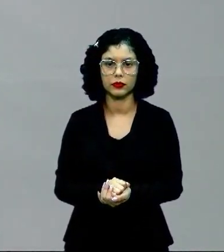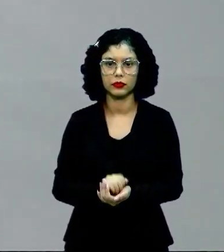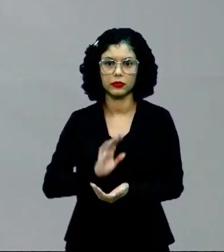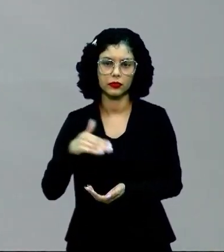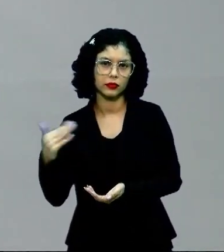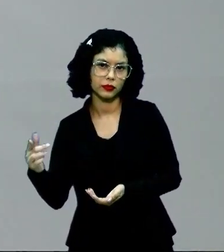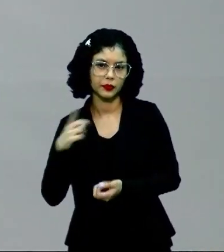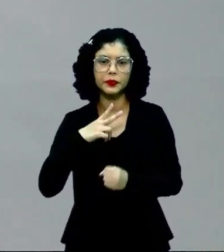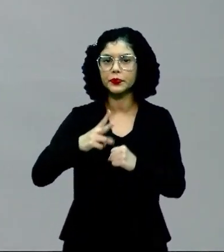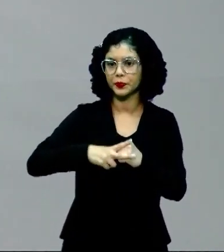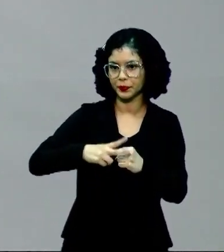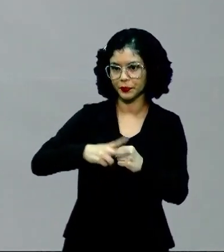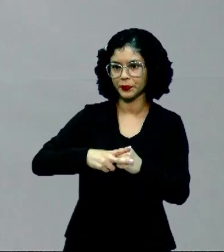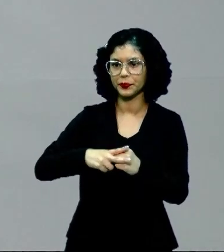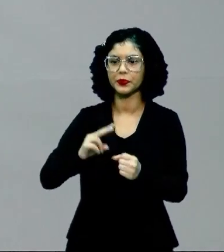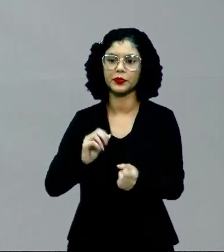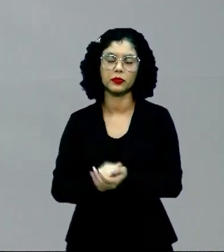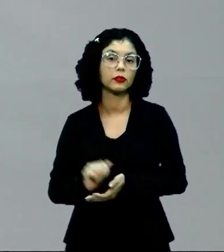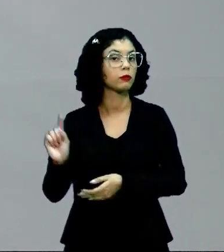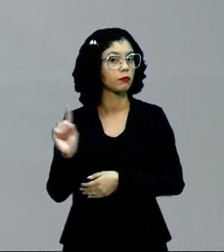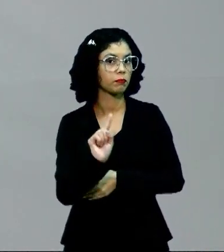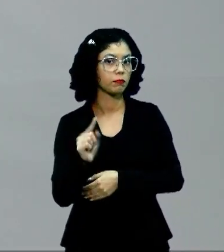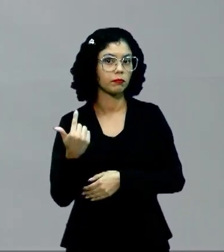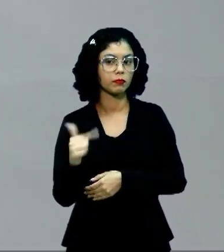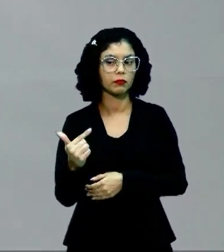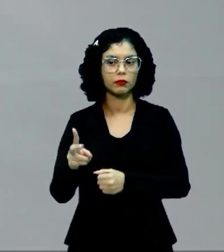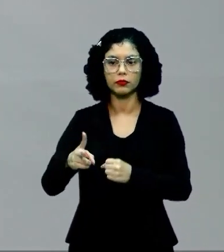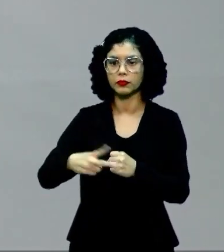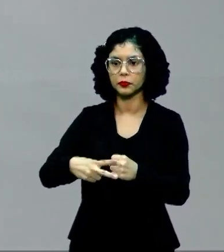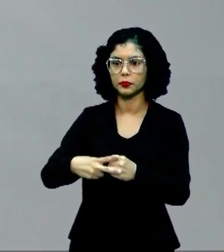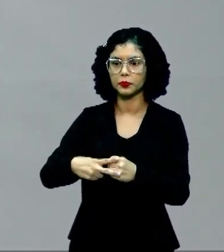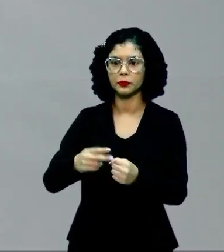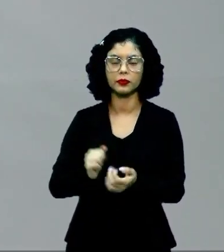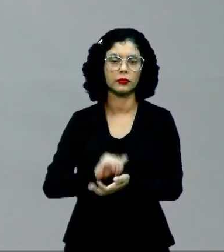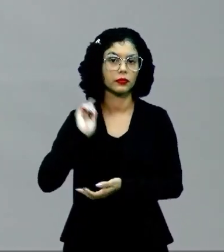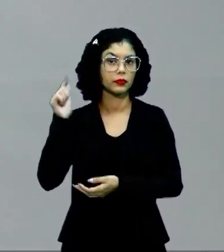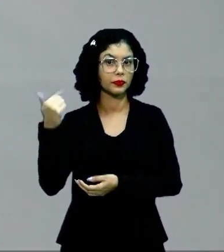Quando tem verbo, quando não tem verbo, né?